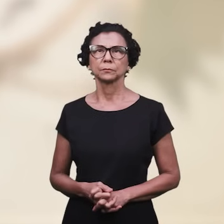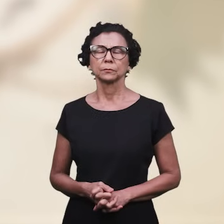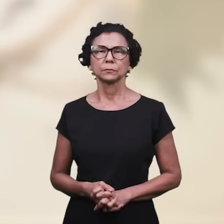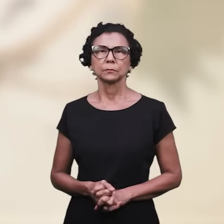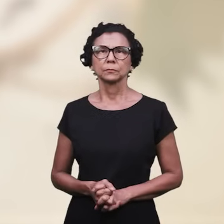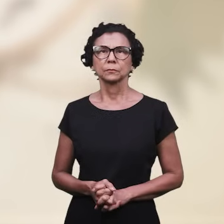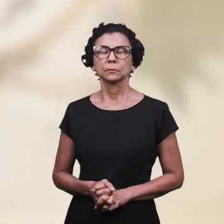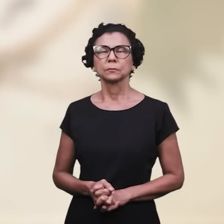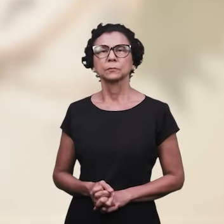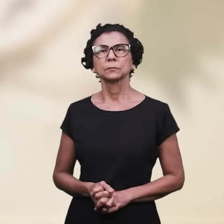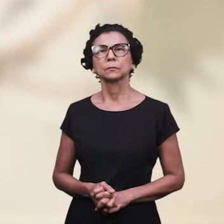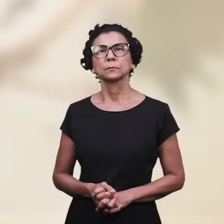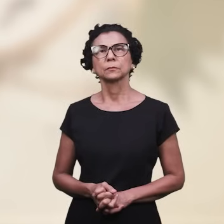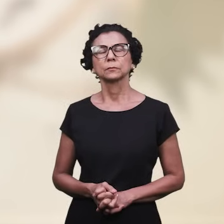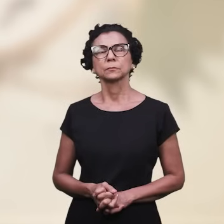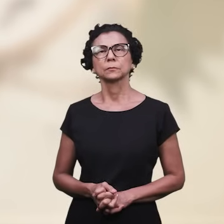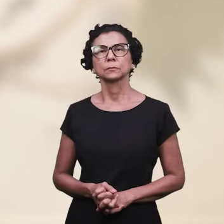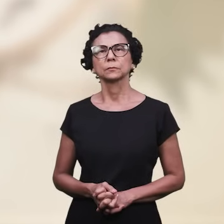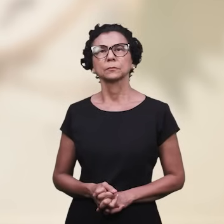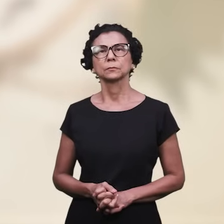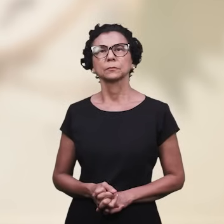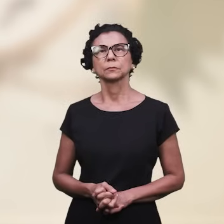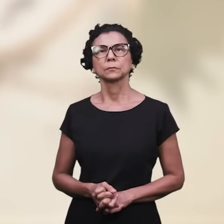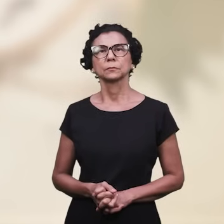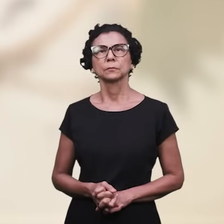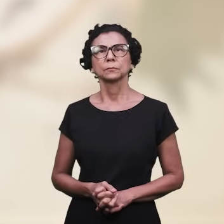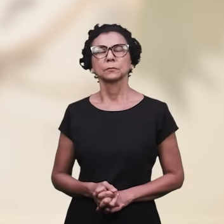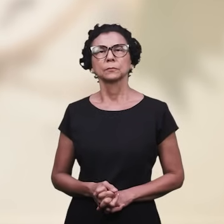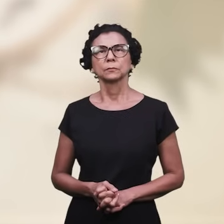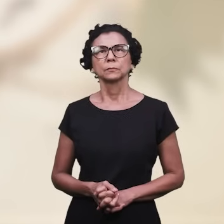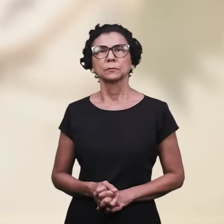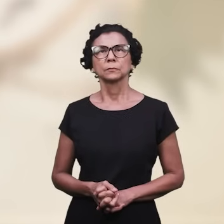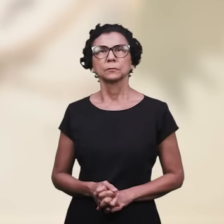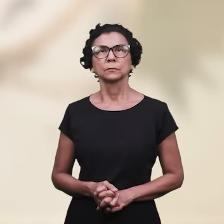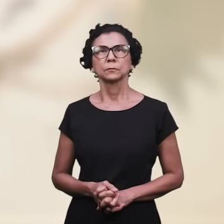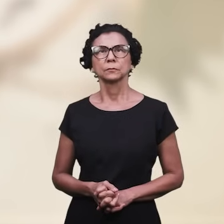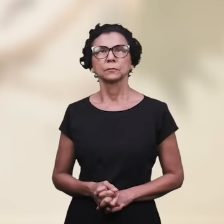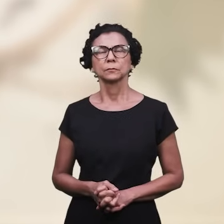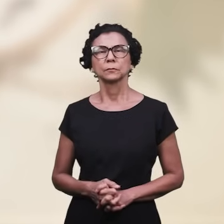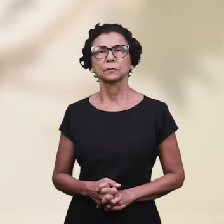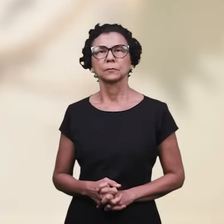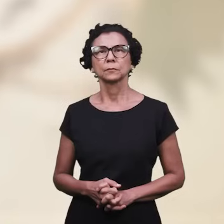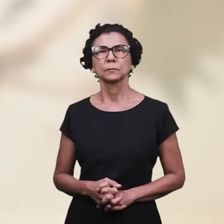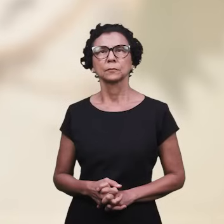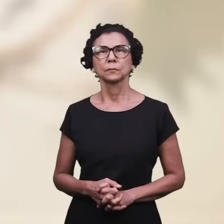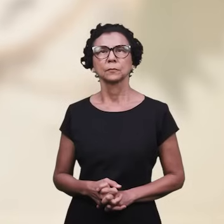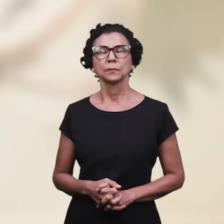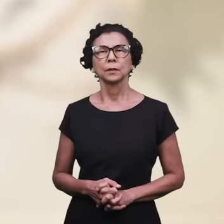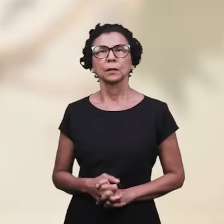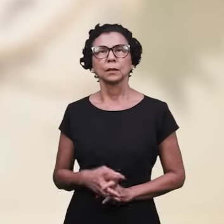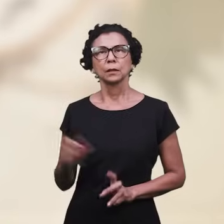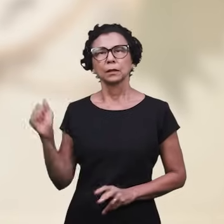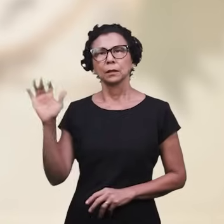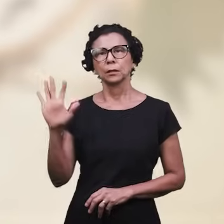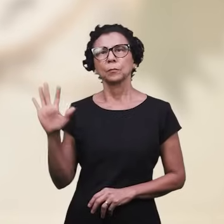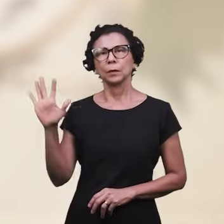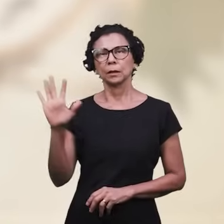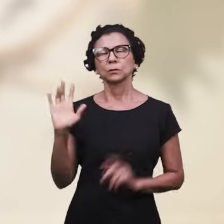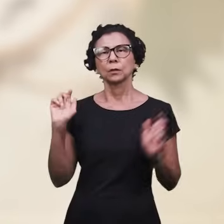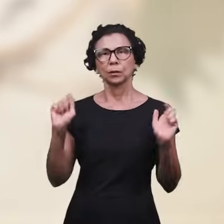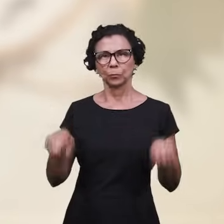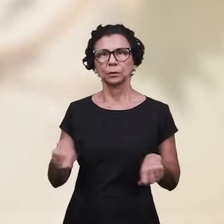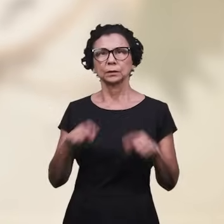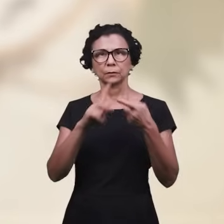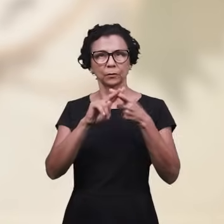pastor no seu trabalho. O pastor pode continuar falando, a gente vai mostrando imagens aqui. Perfeito. Então, é possível restaurar o